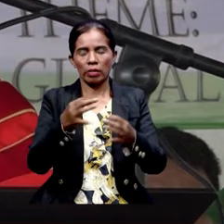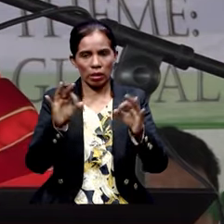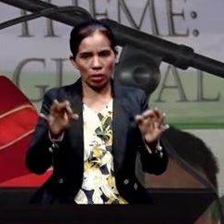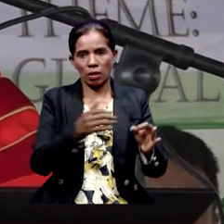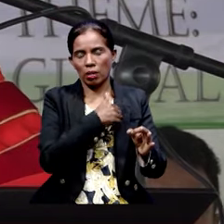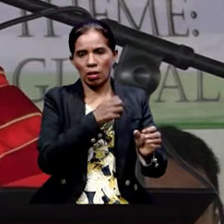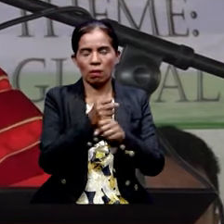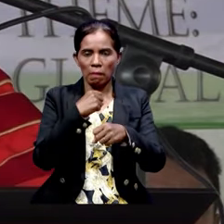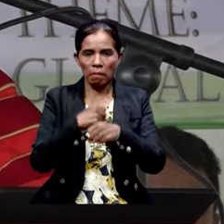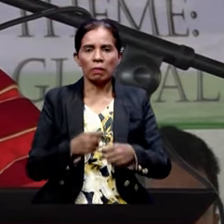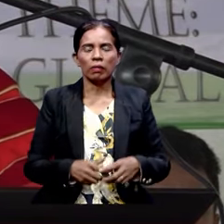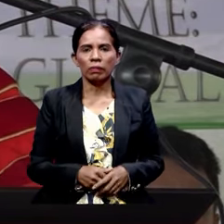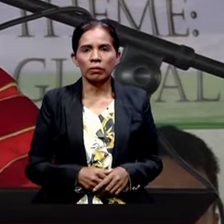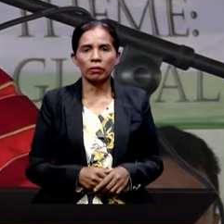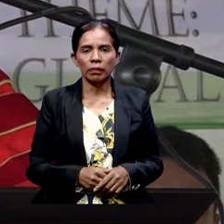implementa.